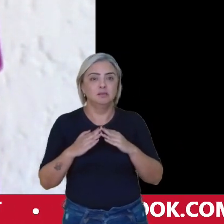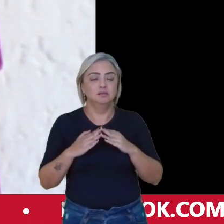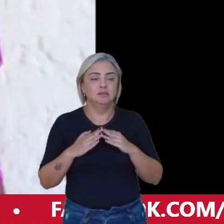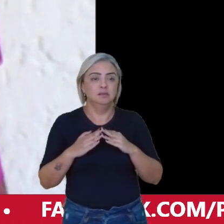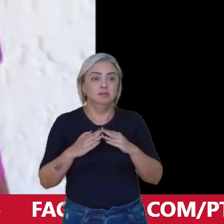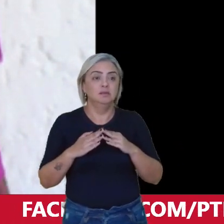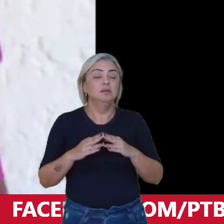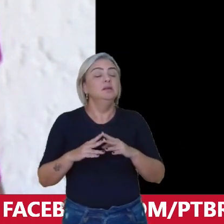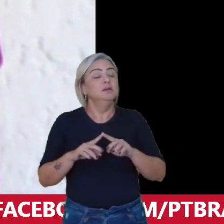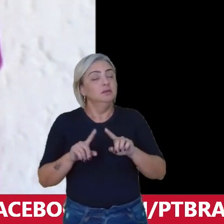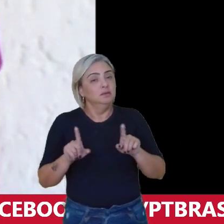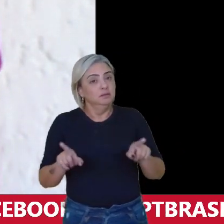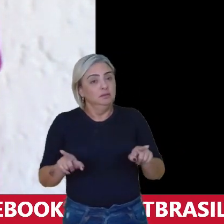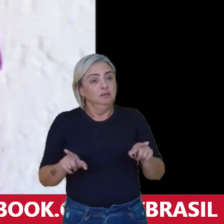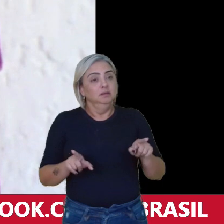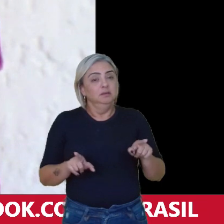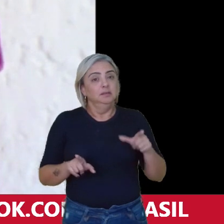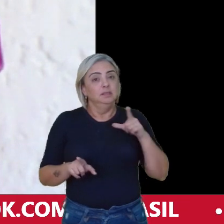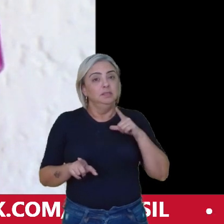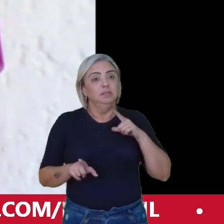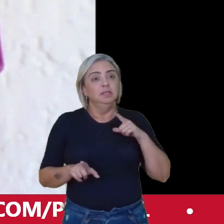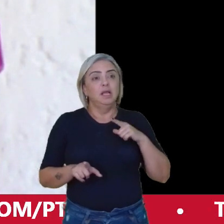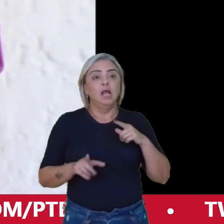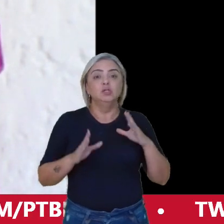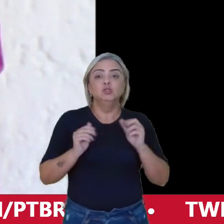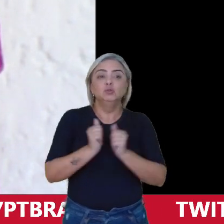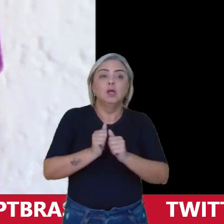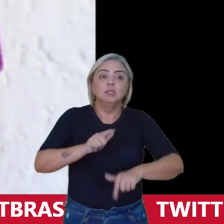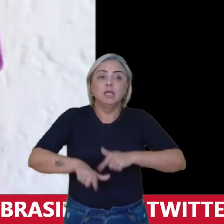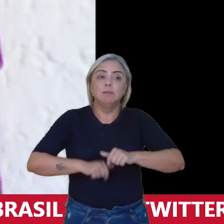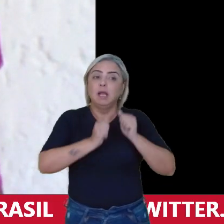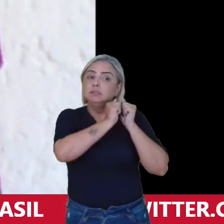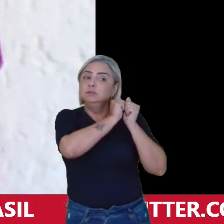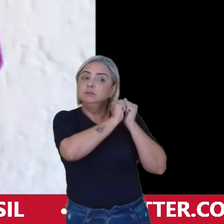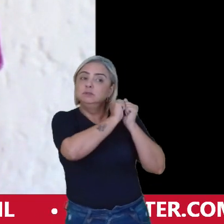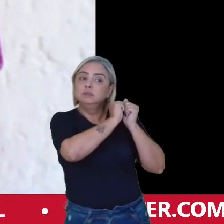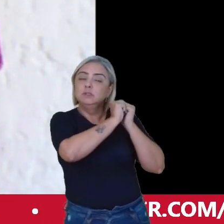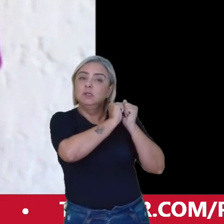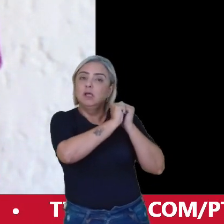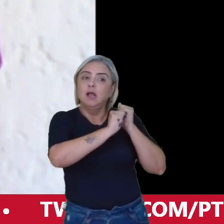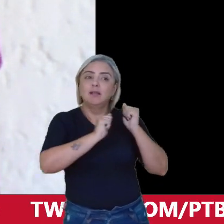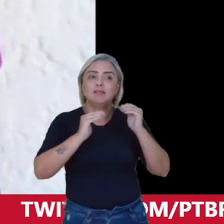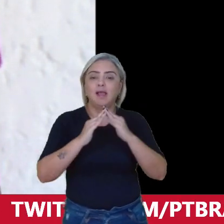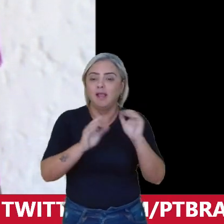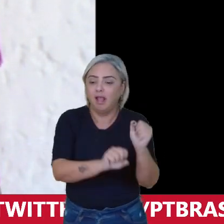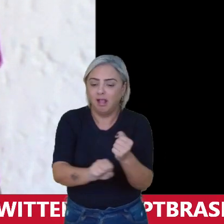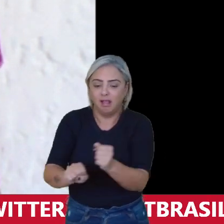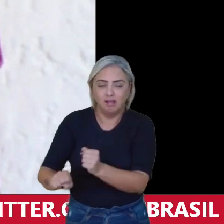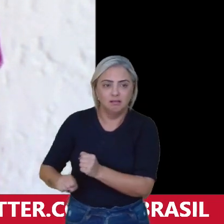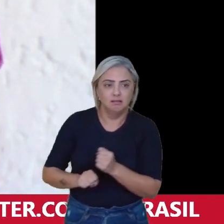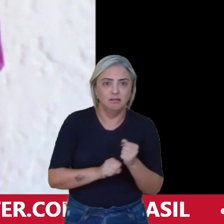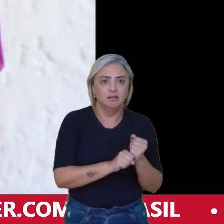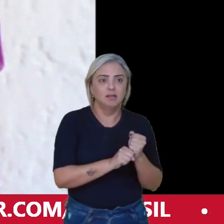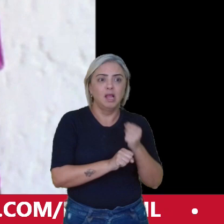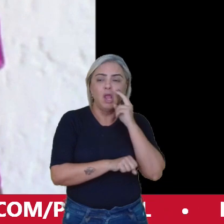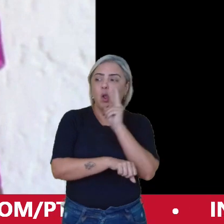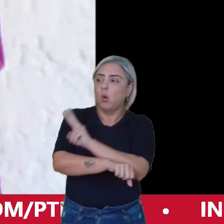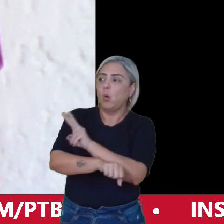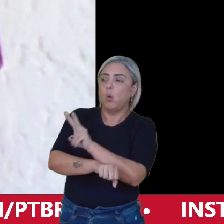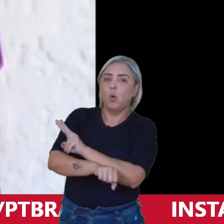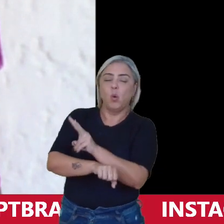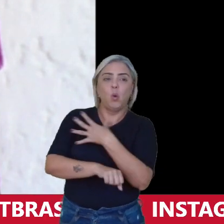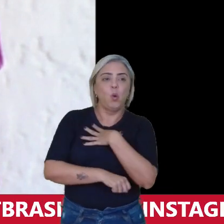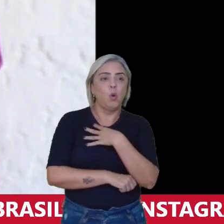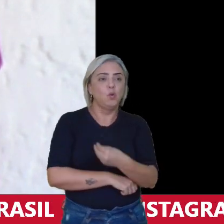e além disso está carregando os afazeres domésticos, os afazeres da casa, tomar conta